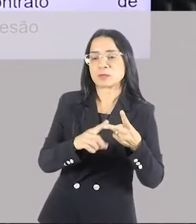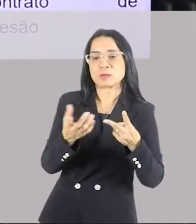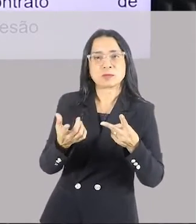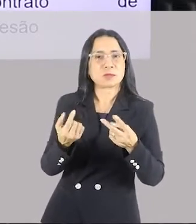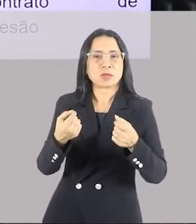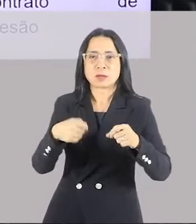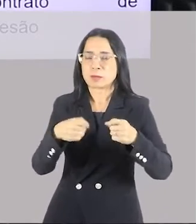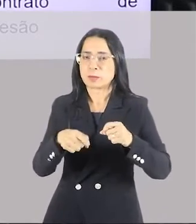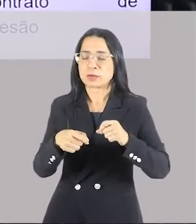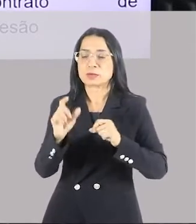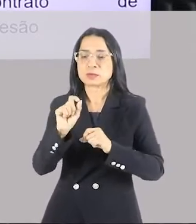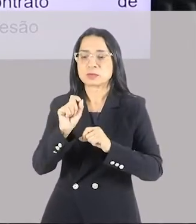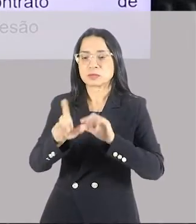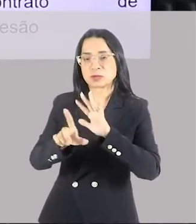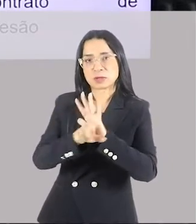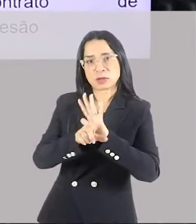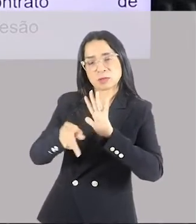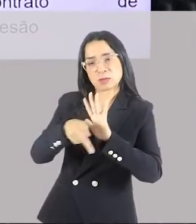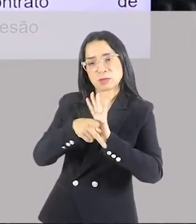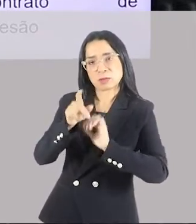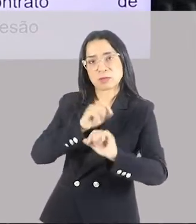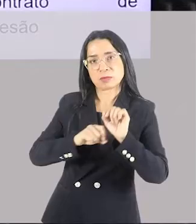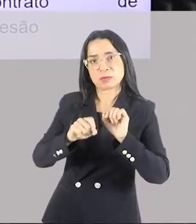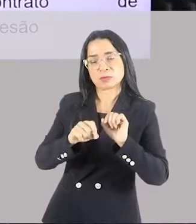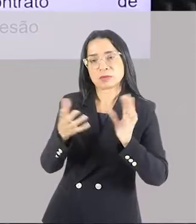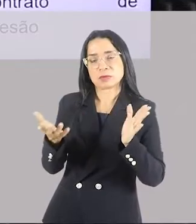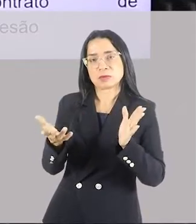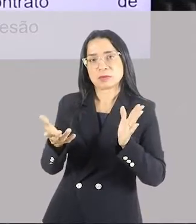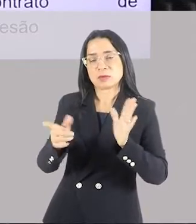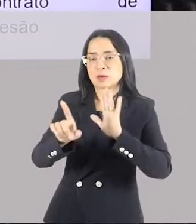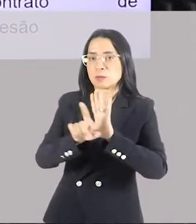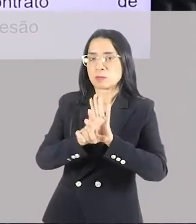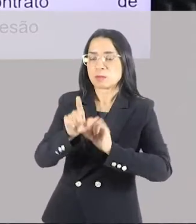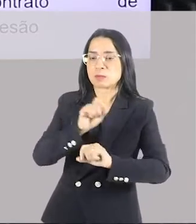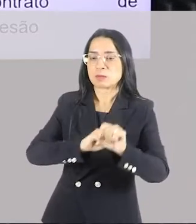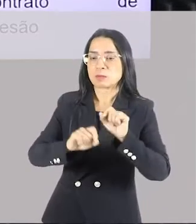não é necessário haver uma previsão legal